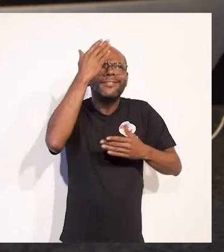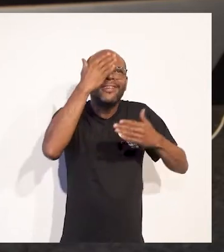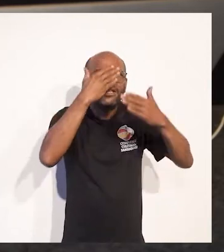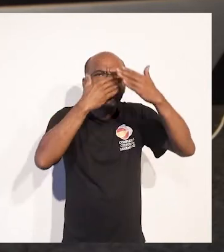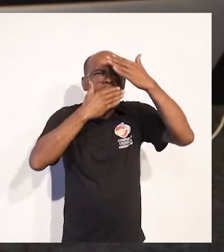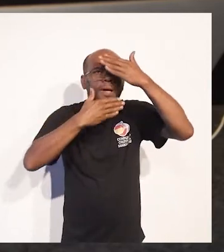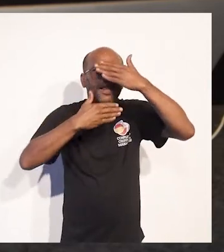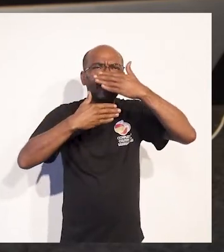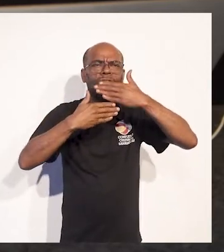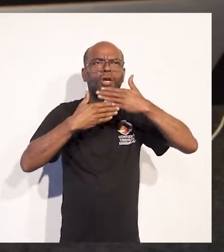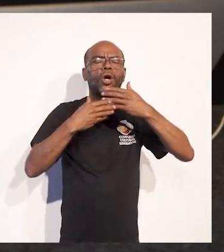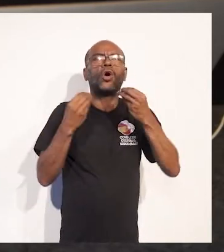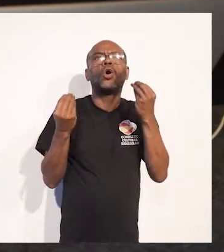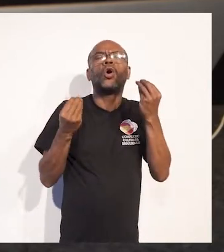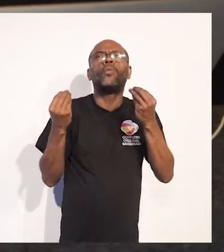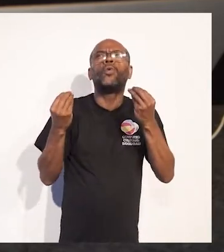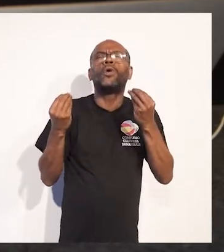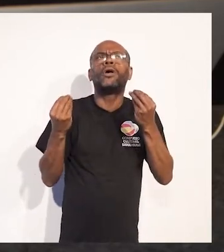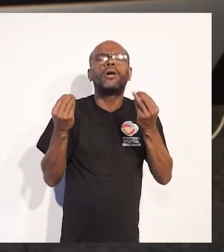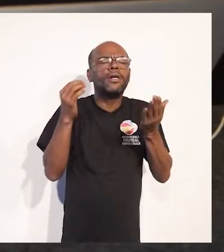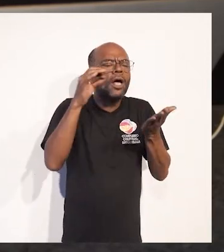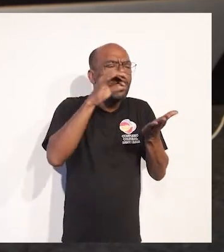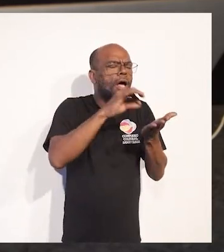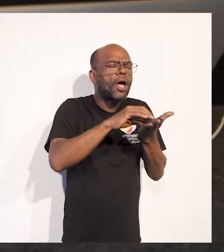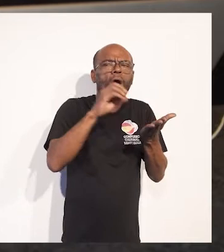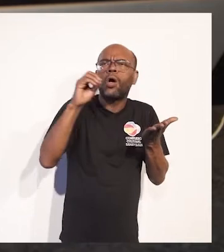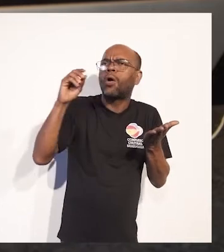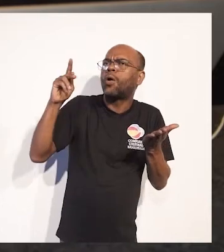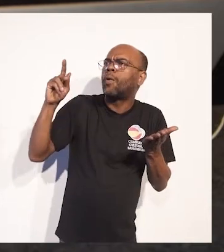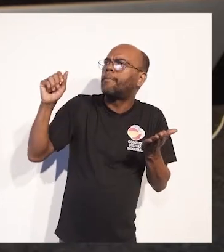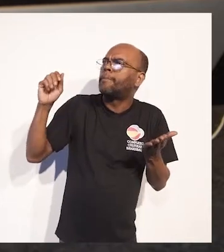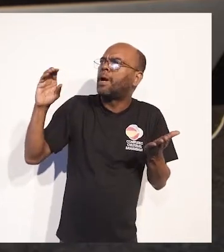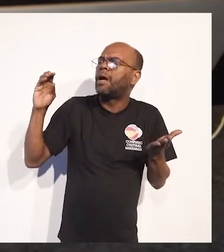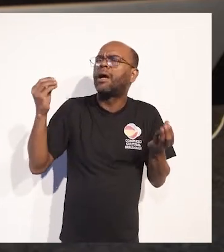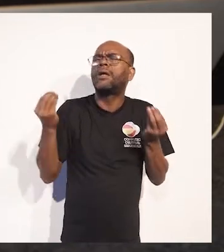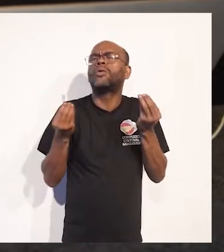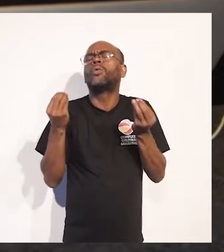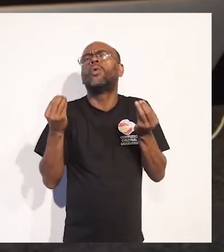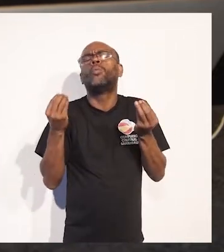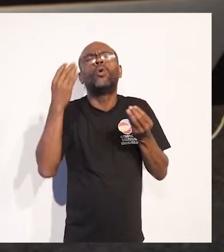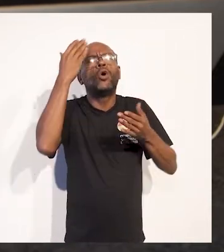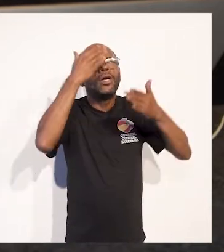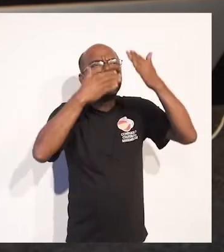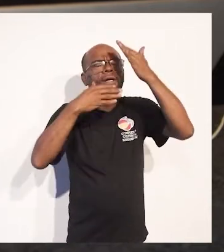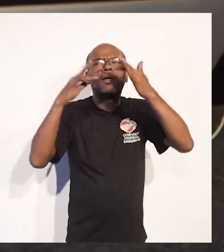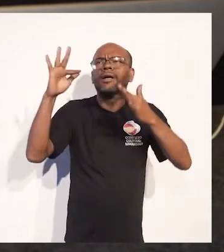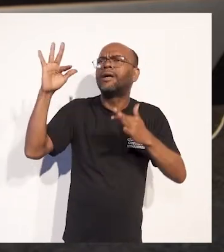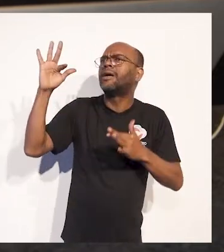já viu como a luz atua na cor pigmento opaca e a gente vai ver agora como atua na cor